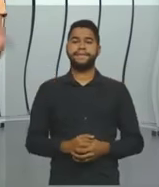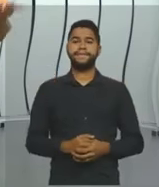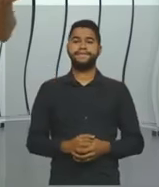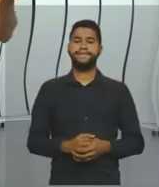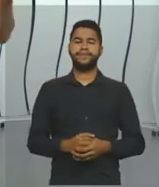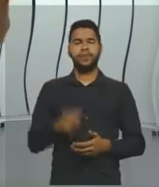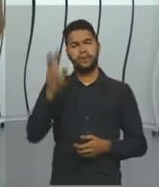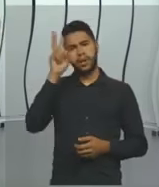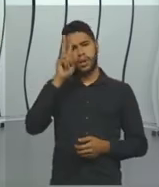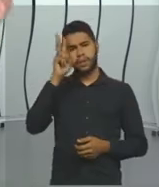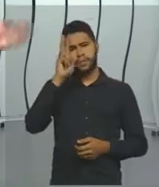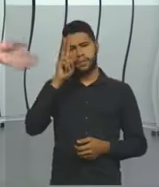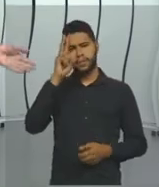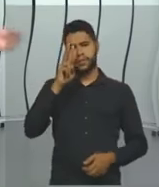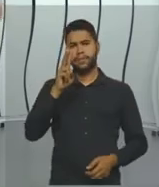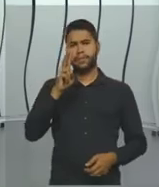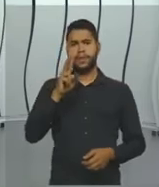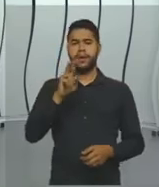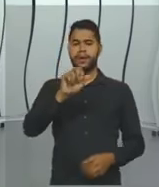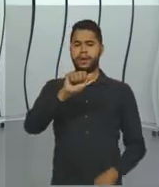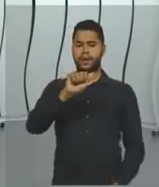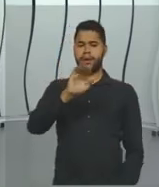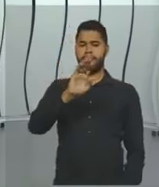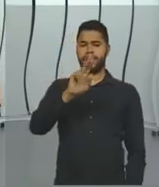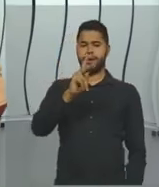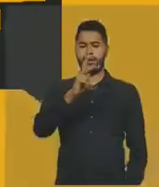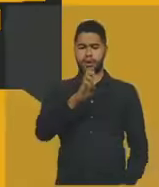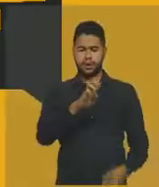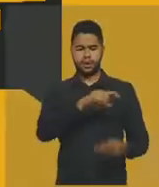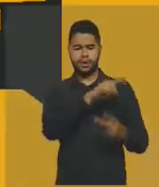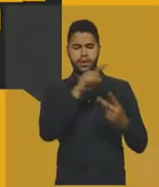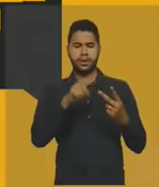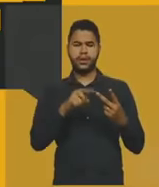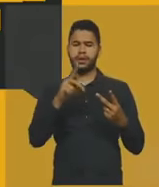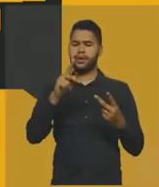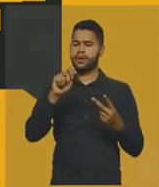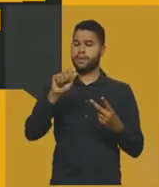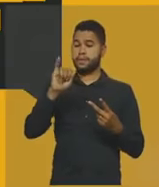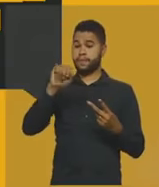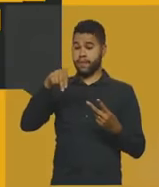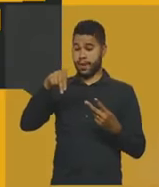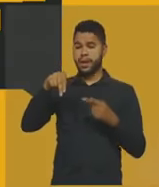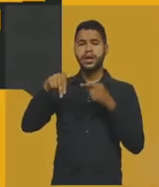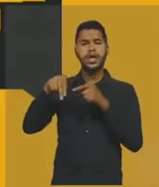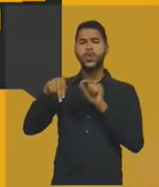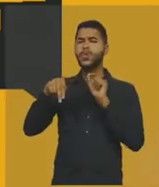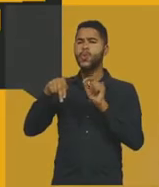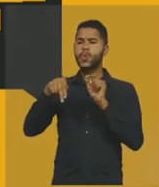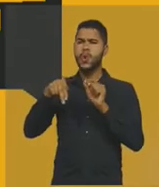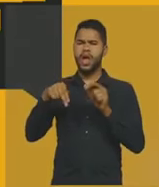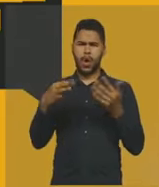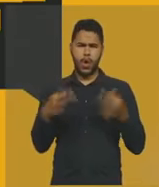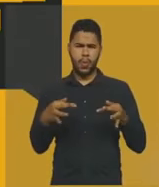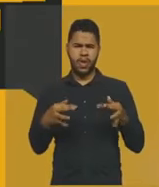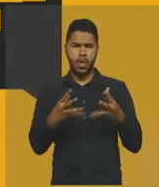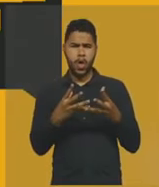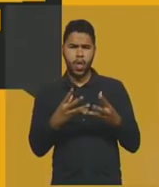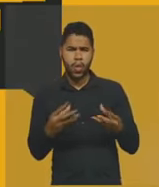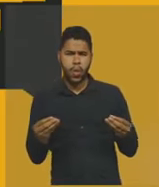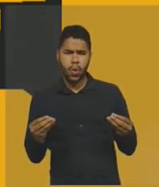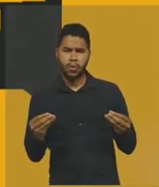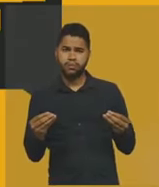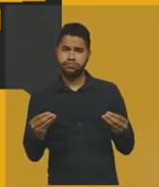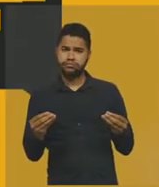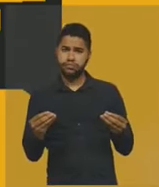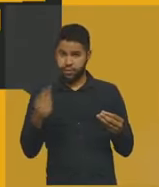Então relembrando lá sobre ache and pain, fiz uma perguntinha aqui, ó. O que é pain? É uma dor passageira?